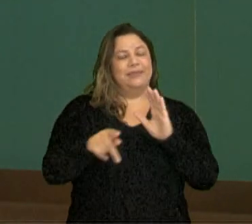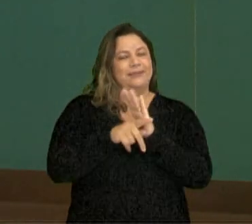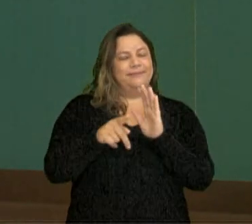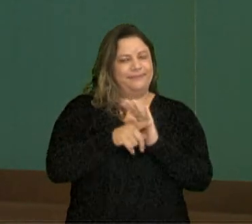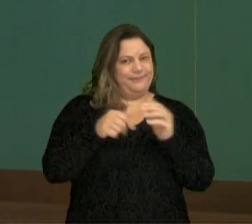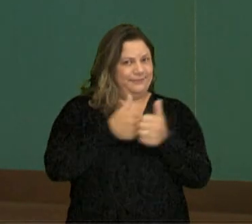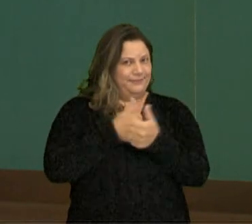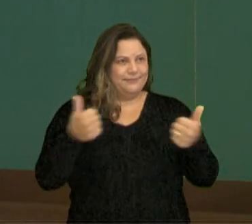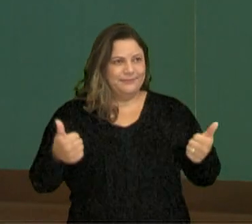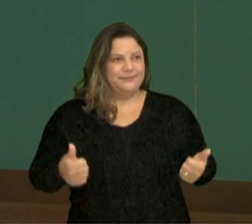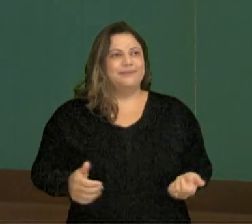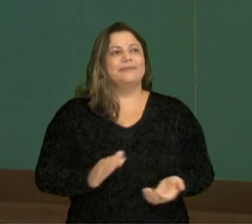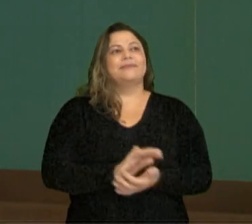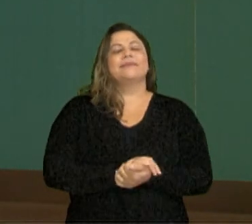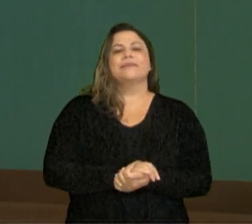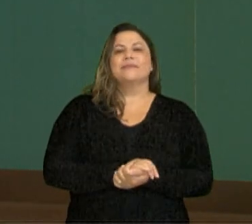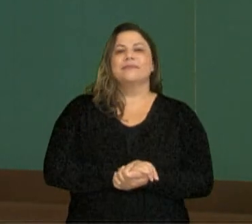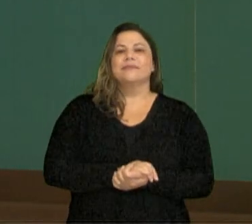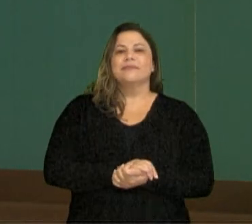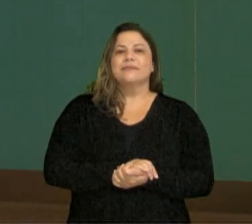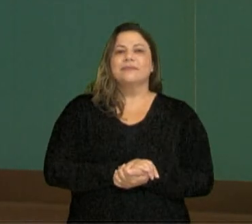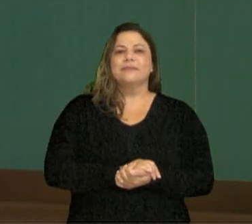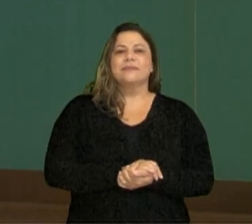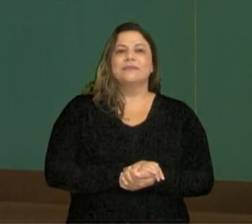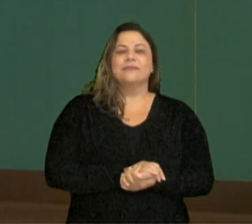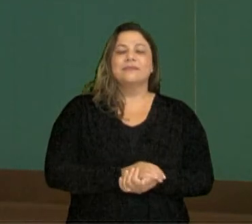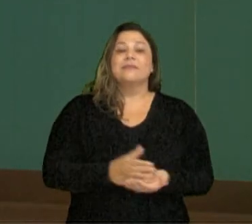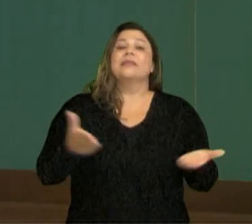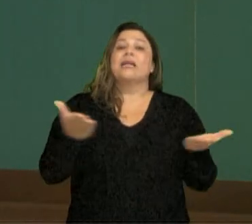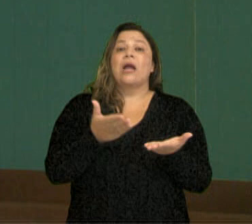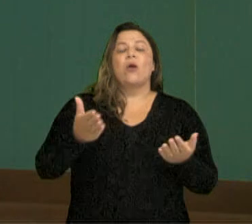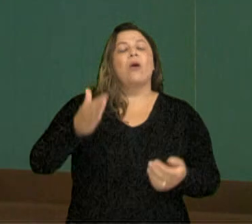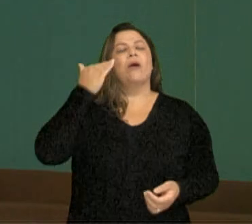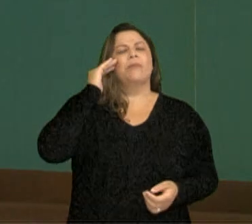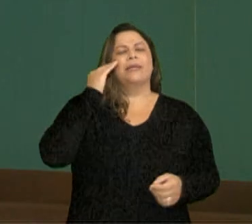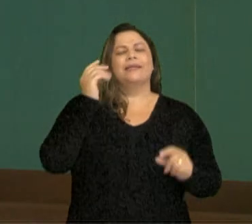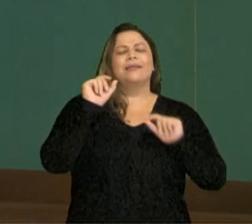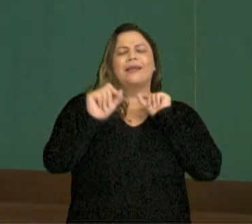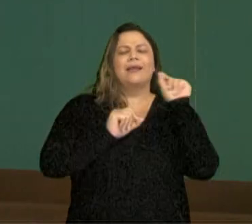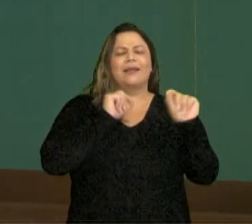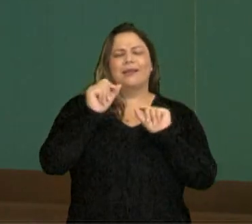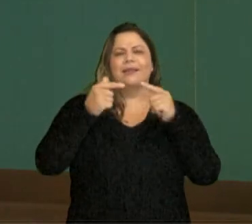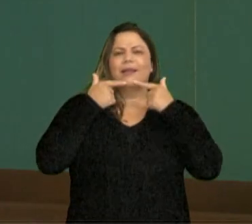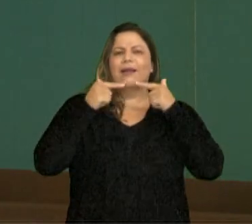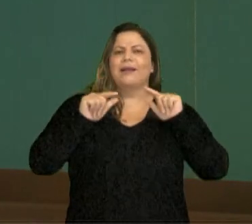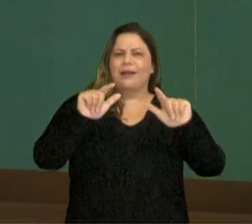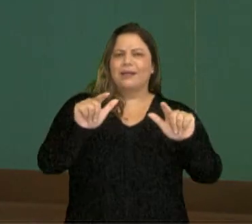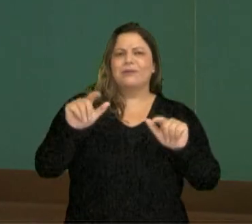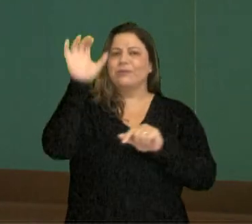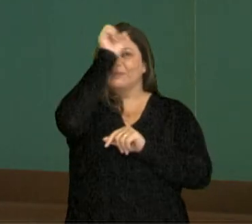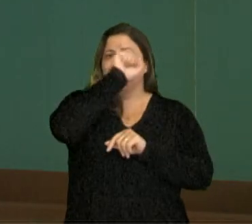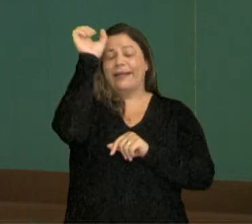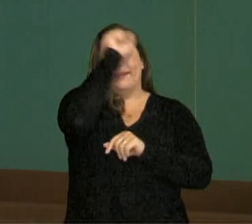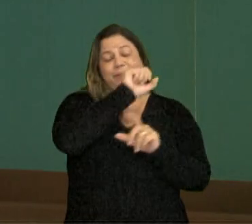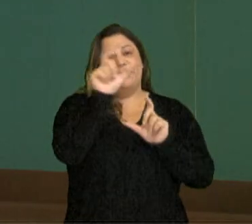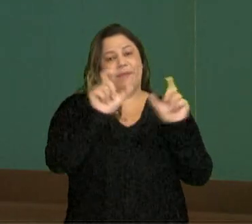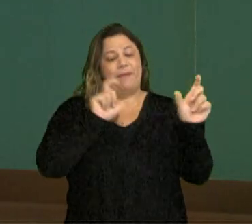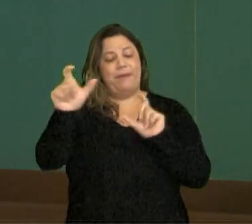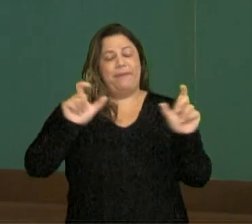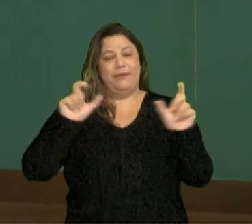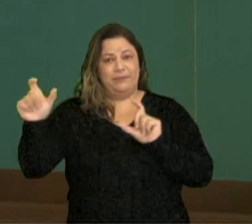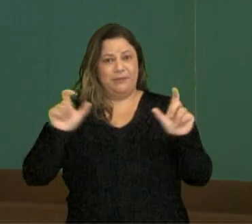Tranquilo? Ótimo. Remember, para entender o idioma, você deverá aprender muitas